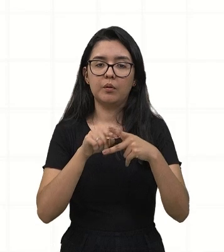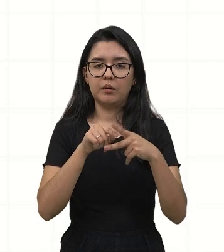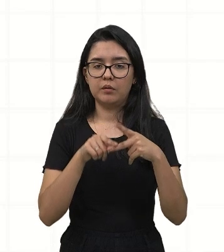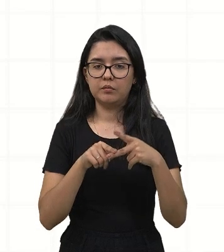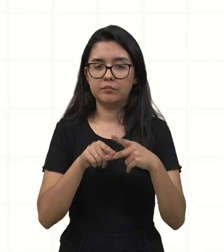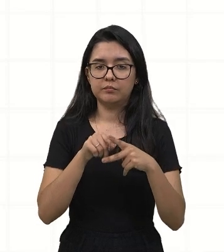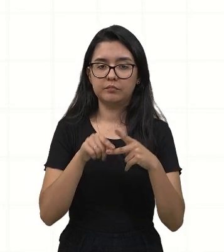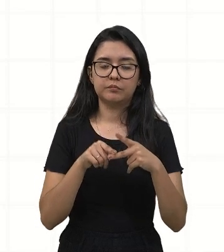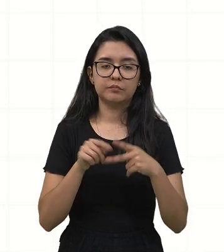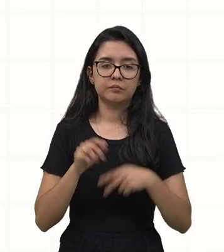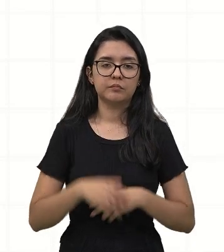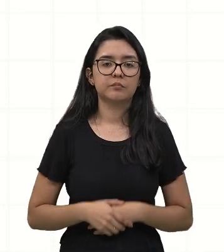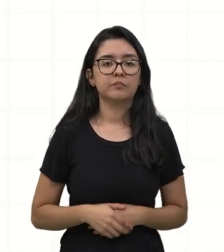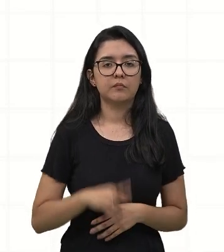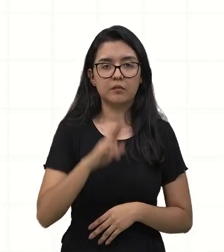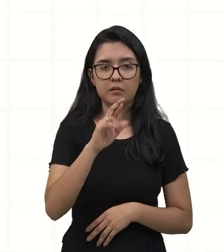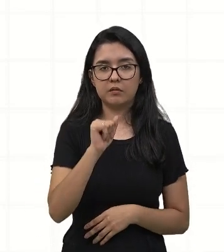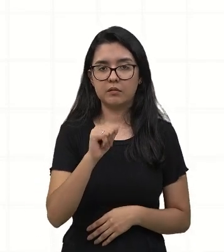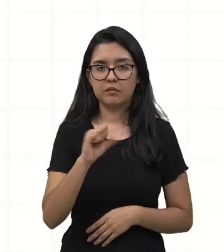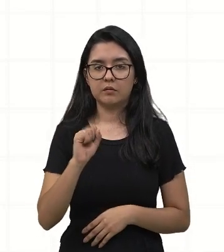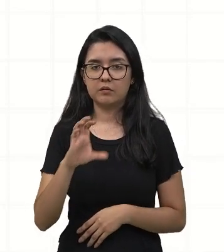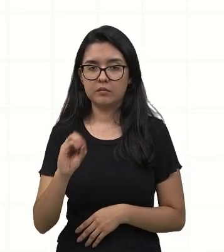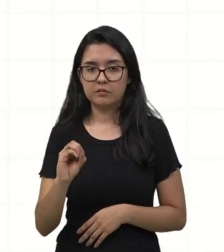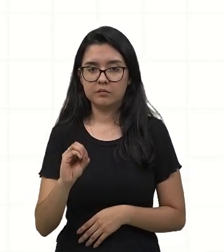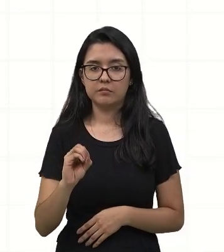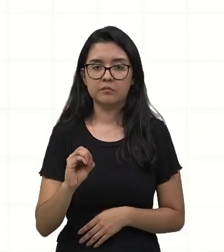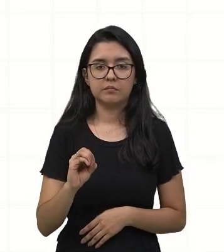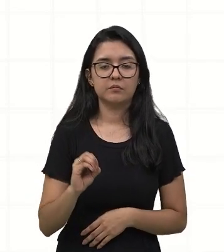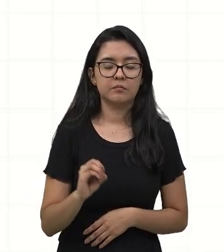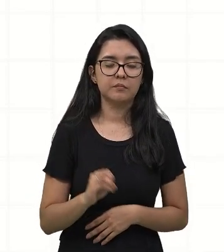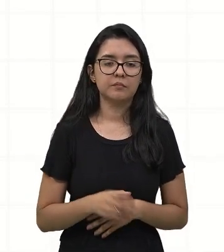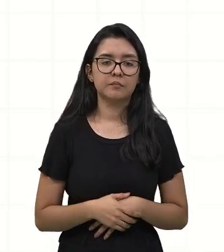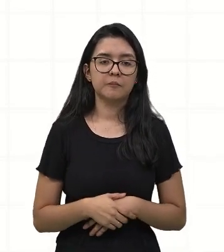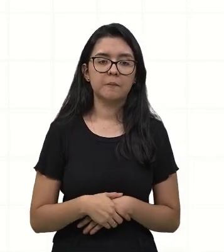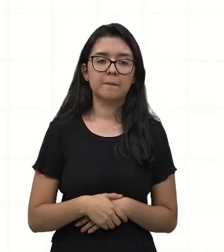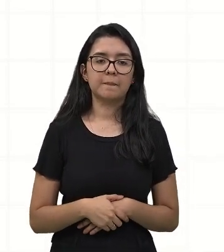como ângulo raso. Então, esse cara aqui é um ângulo